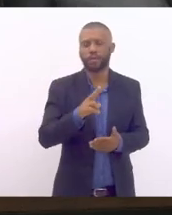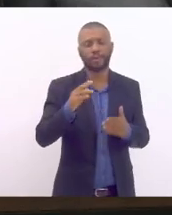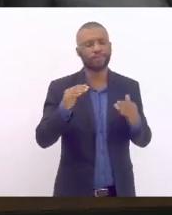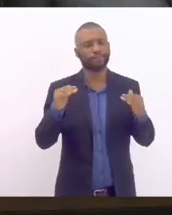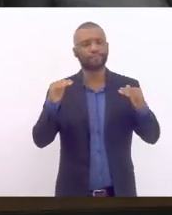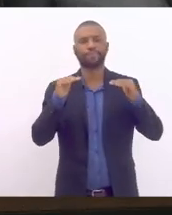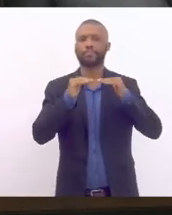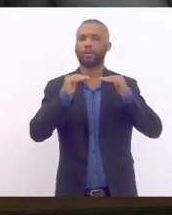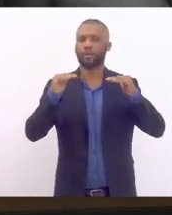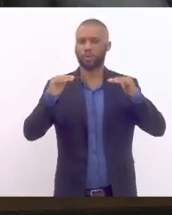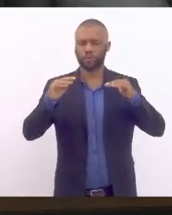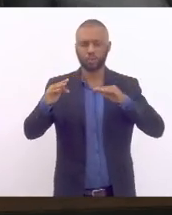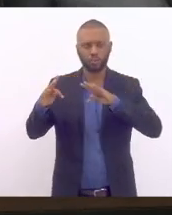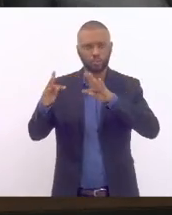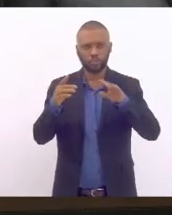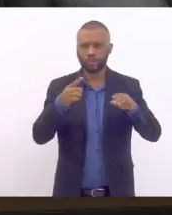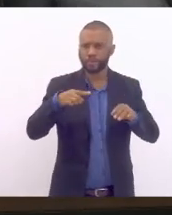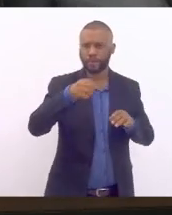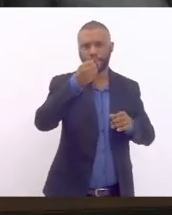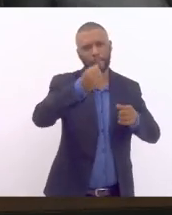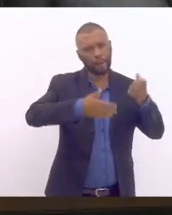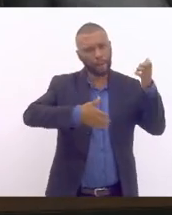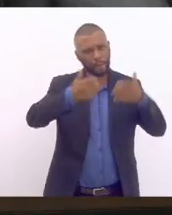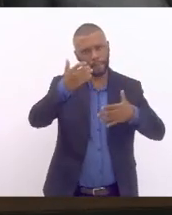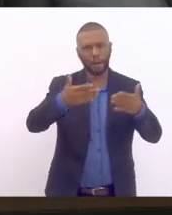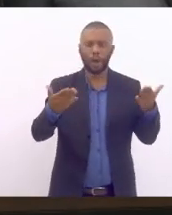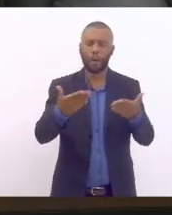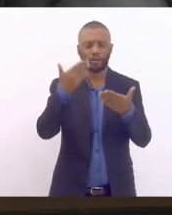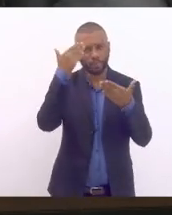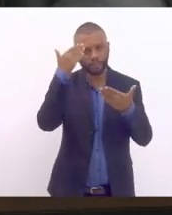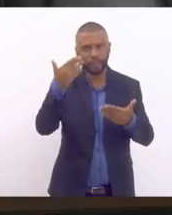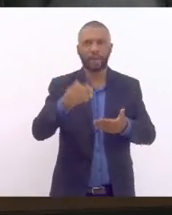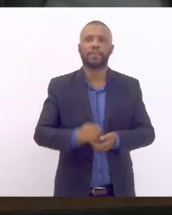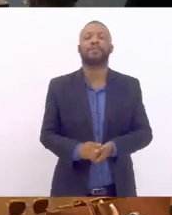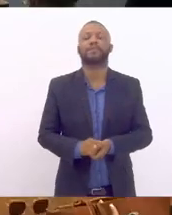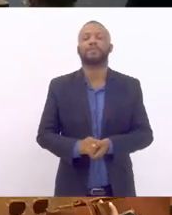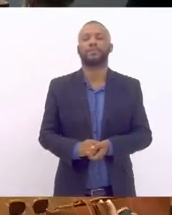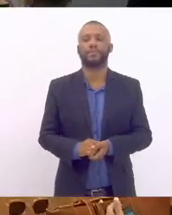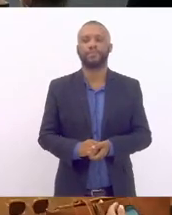de tudo isso que foi falado aqui hoje obrigada